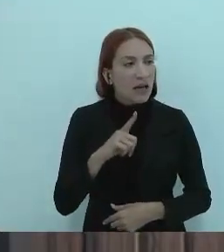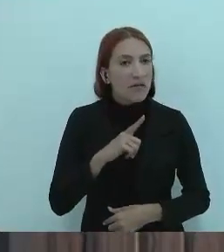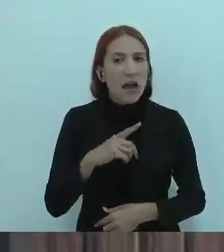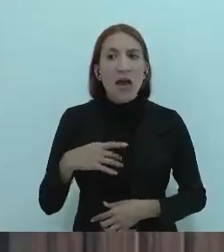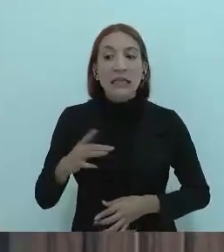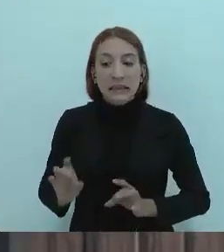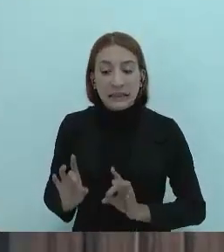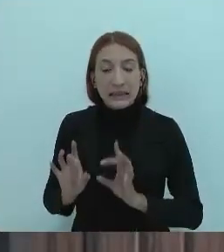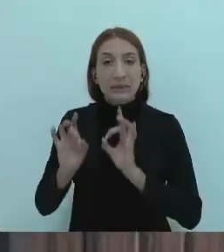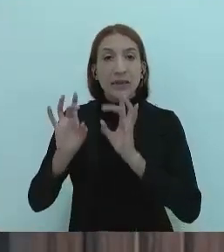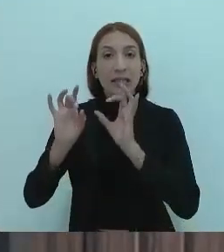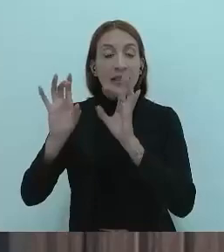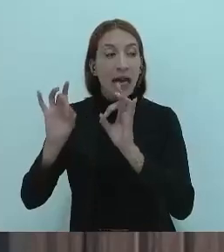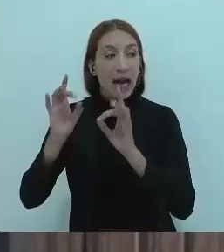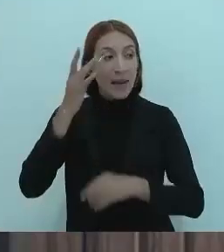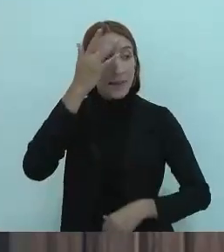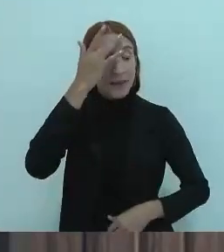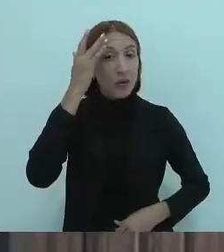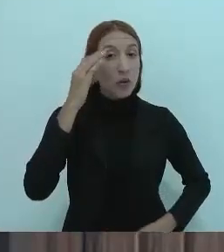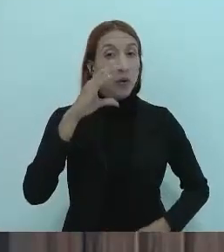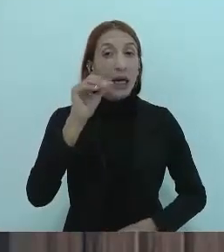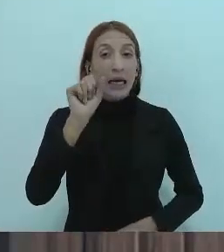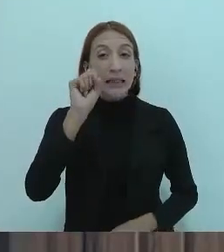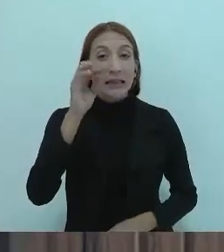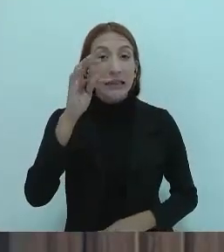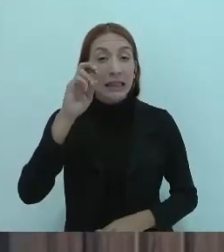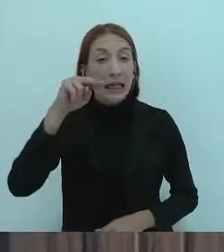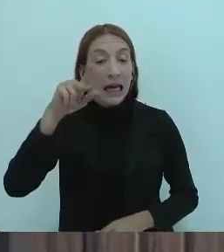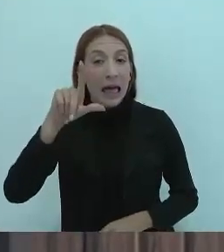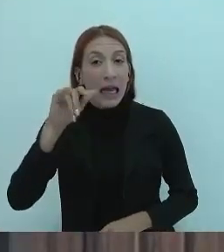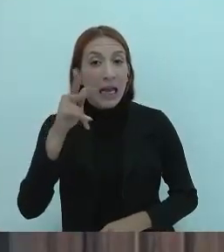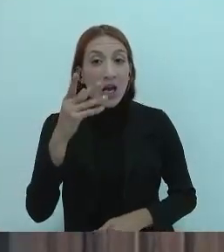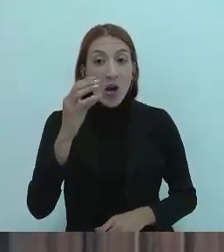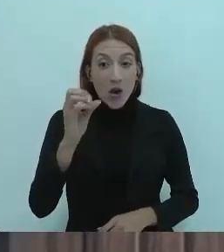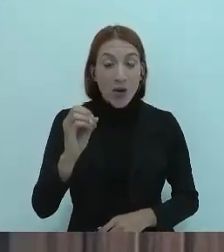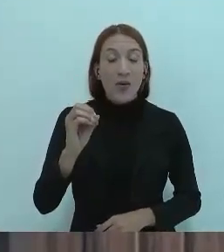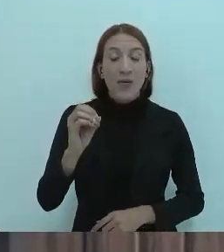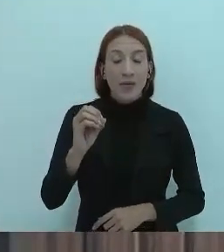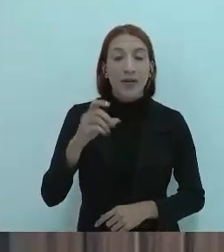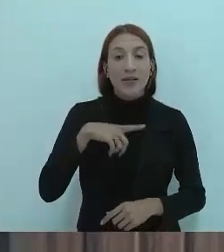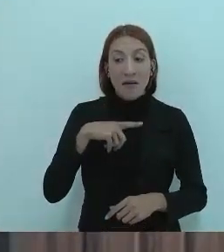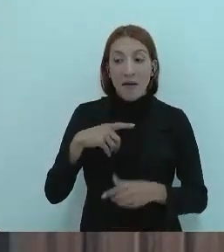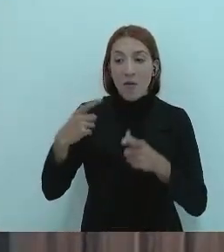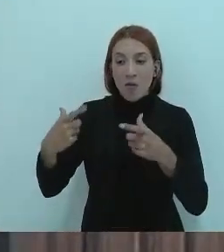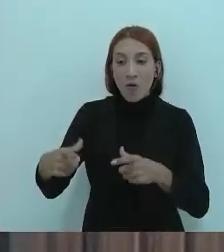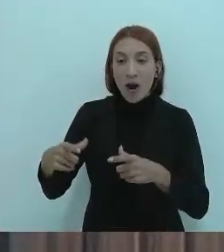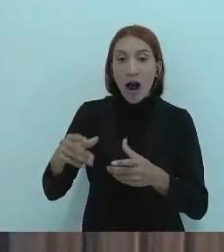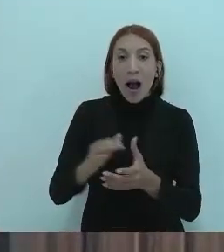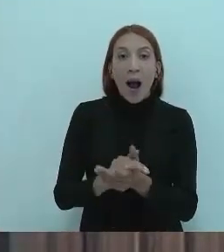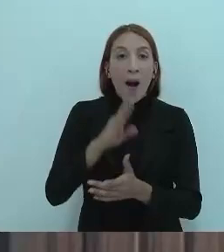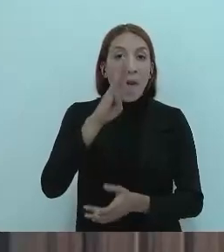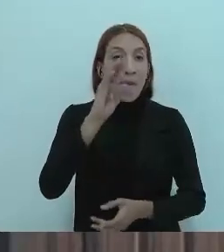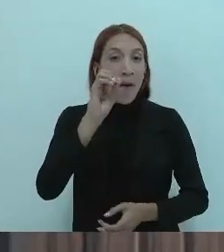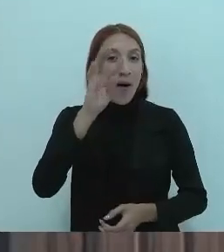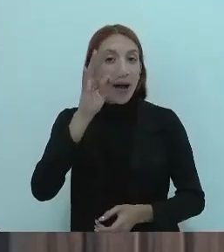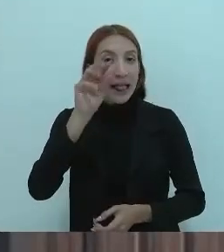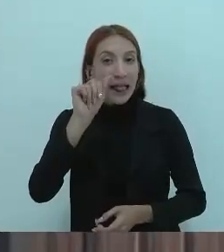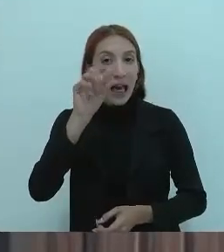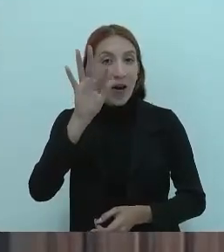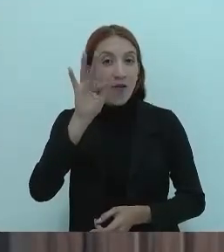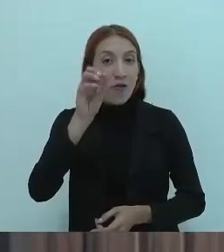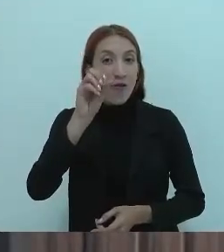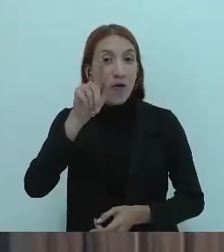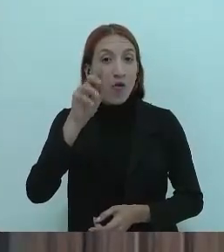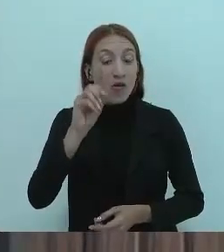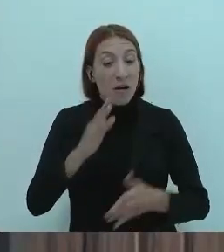especial a equipe do Castelinho que representa ali a nossa comunidade a equipe do Botafogo que foi campeão do torneio